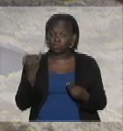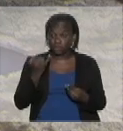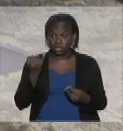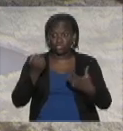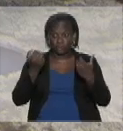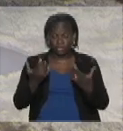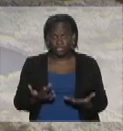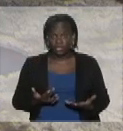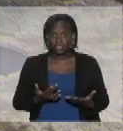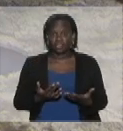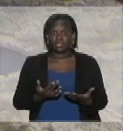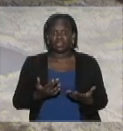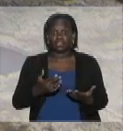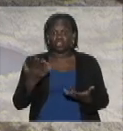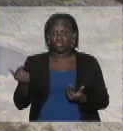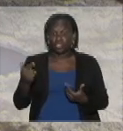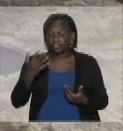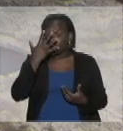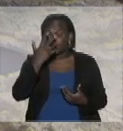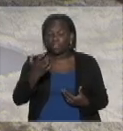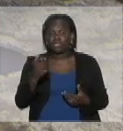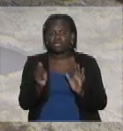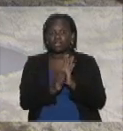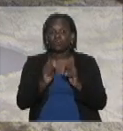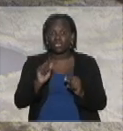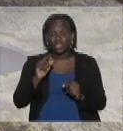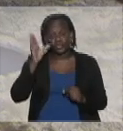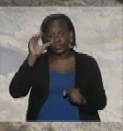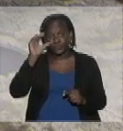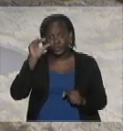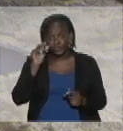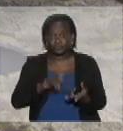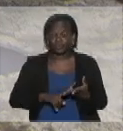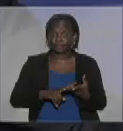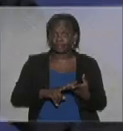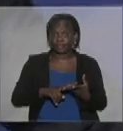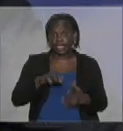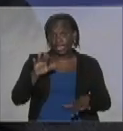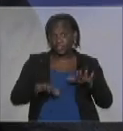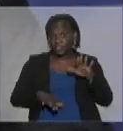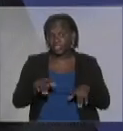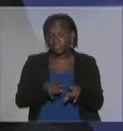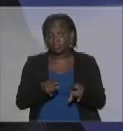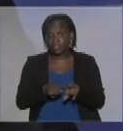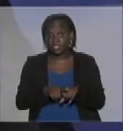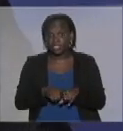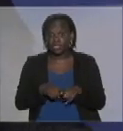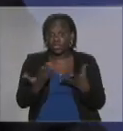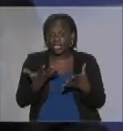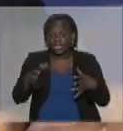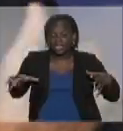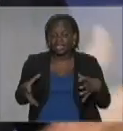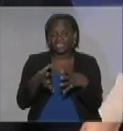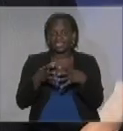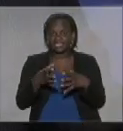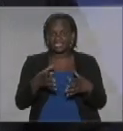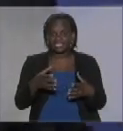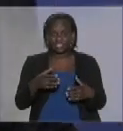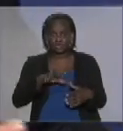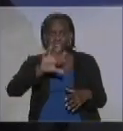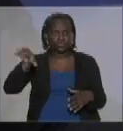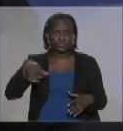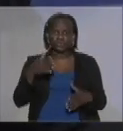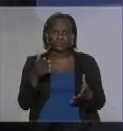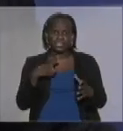Natália. O que atrai o jovem para a droga? Um é a curiosidade. Outras vezes eu querer se enturmar.